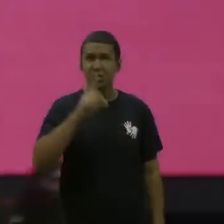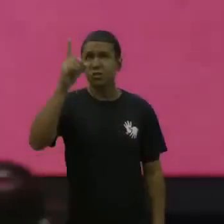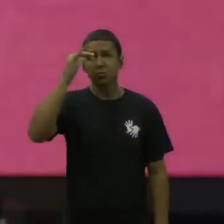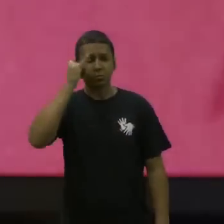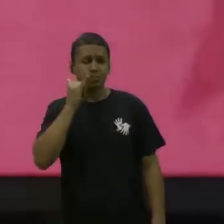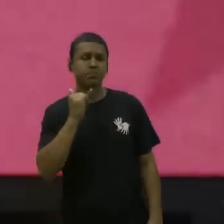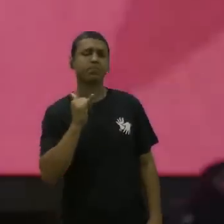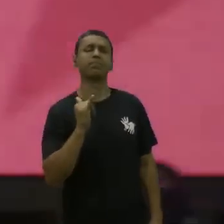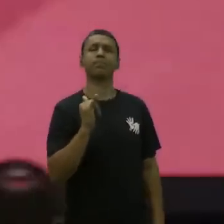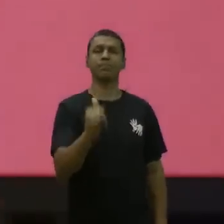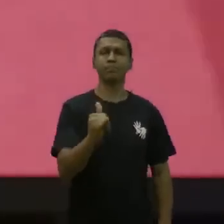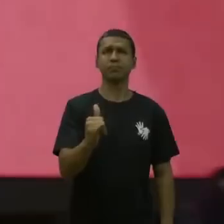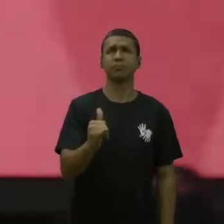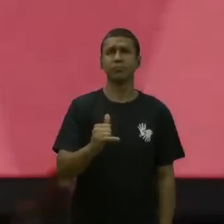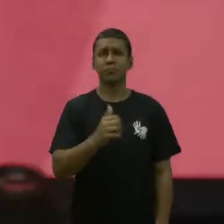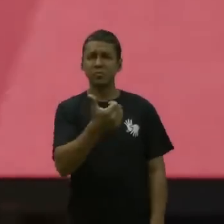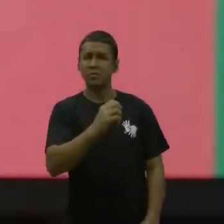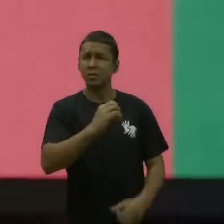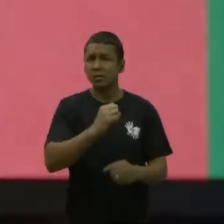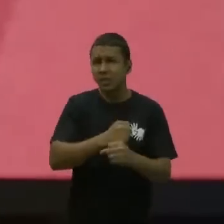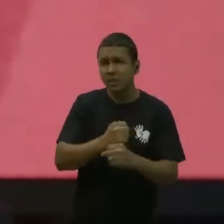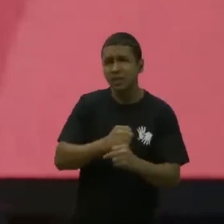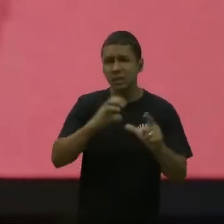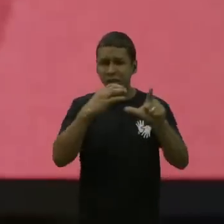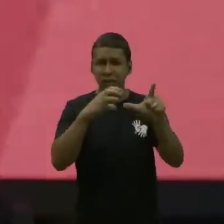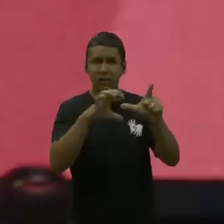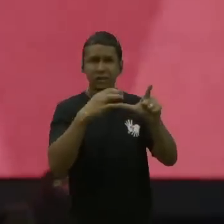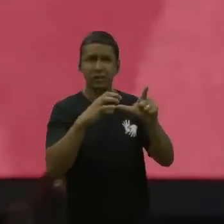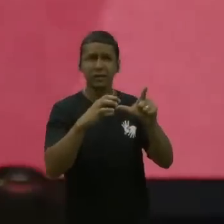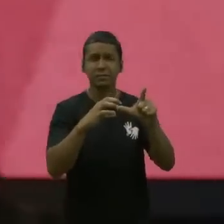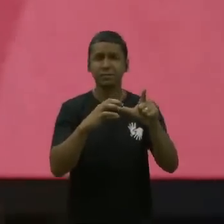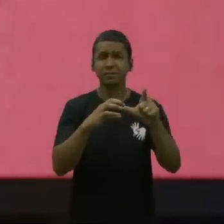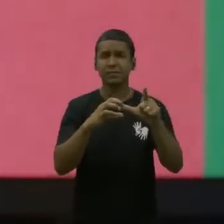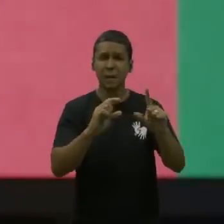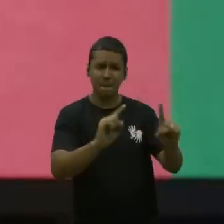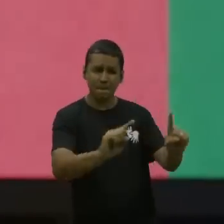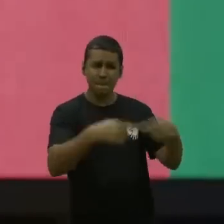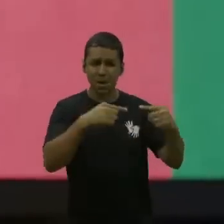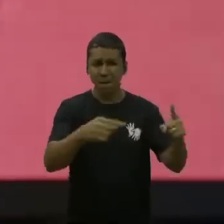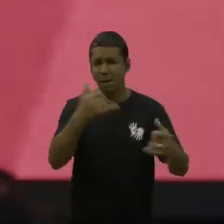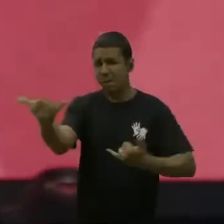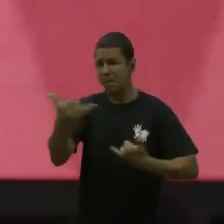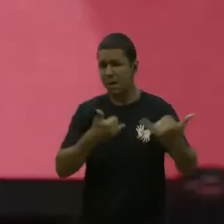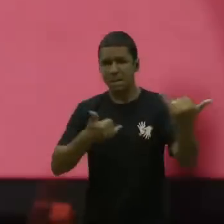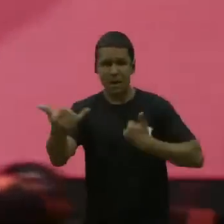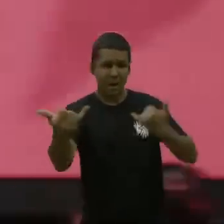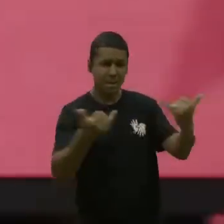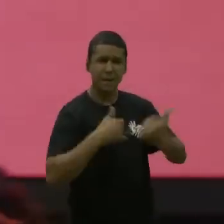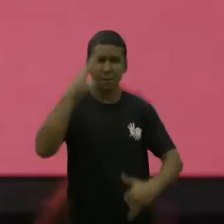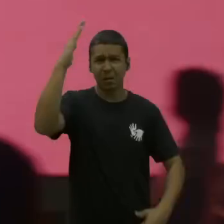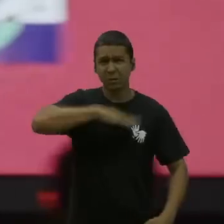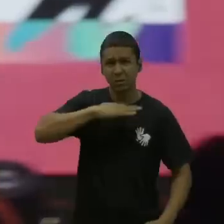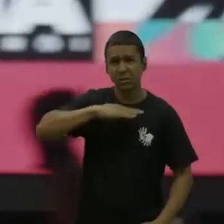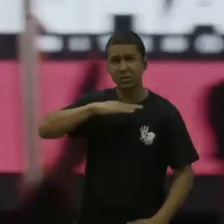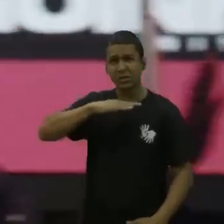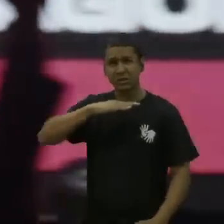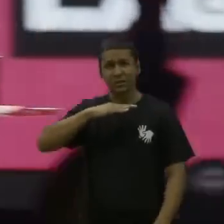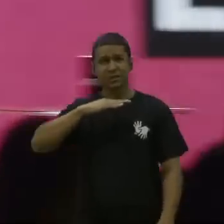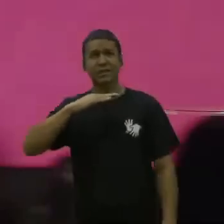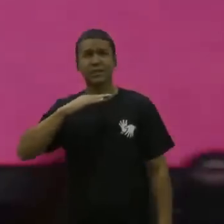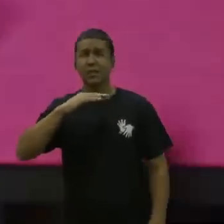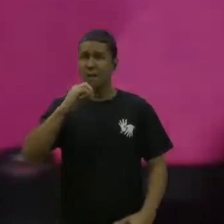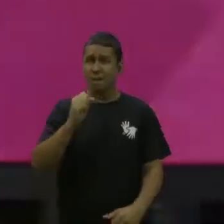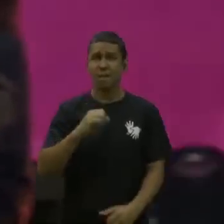palavra profética nos 10 anos dessa igreja. Nenhuma palavra maldita contra a tua casa vai prosperar.